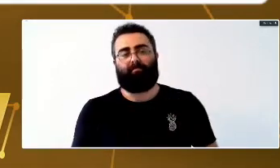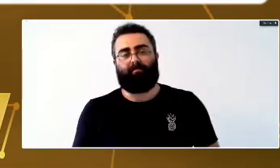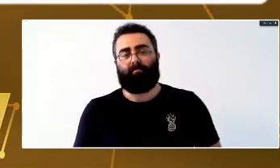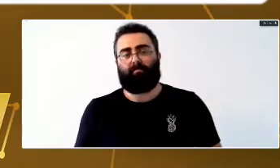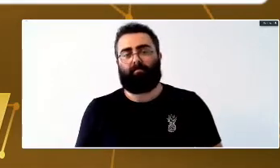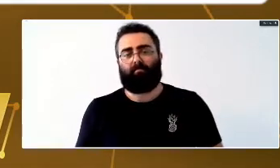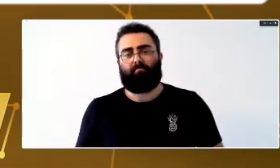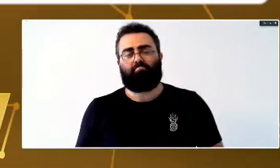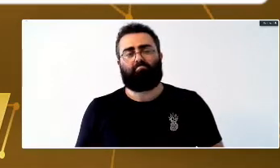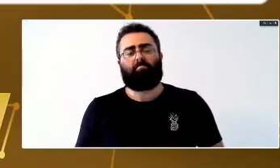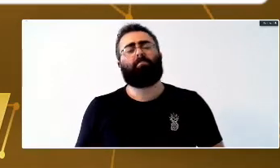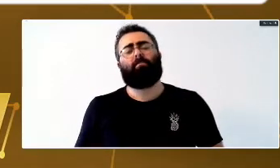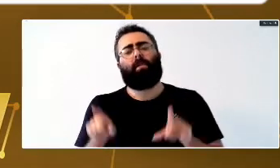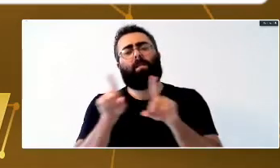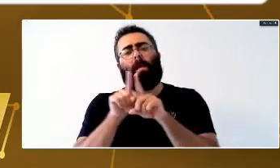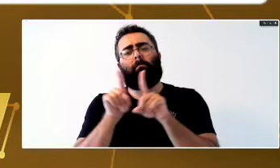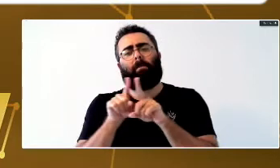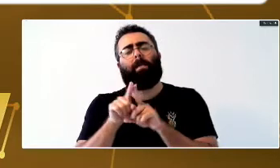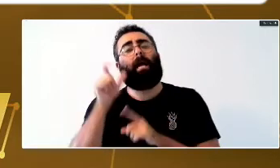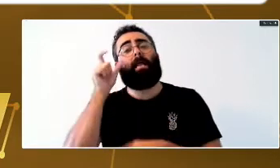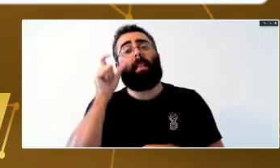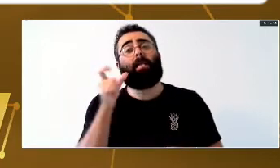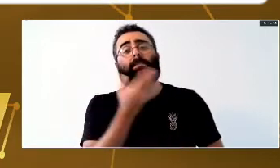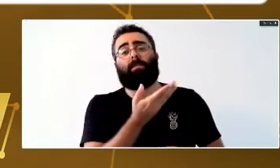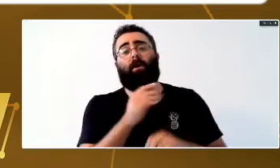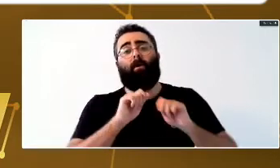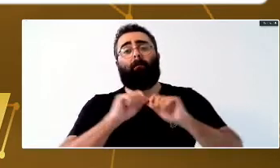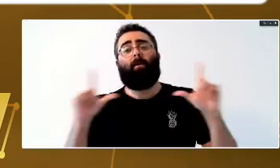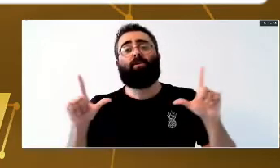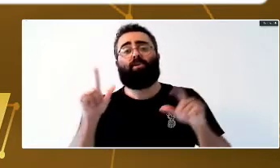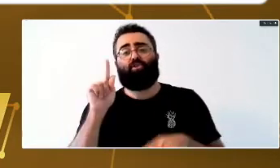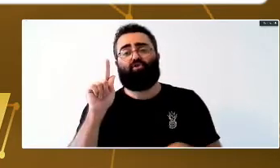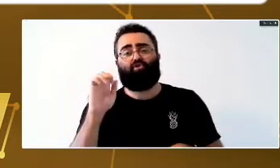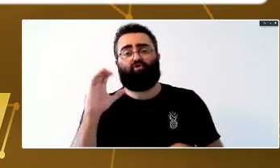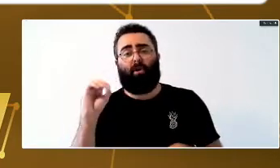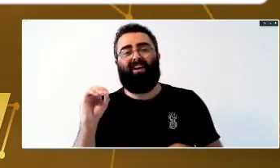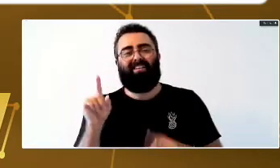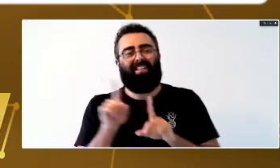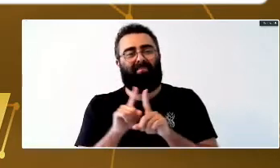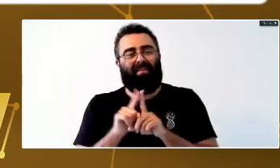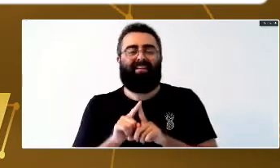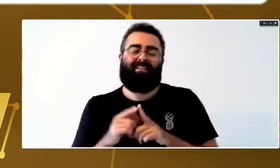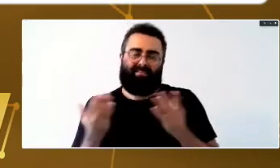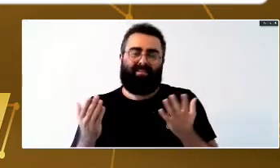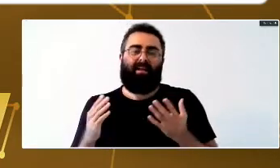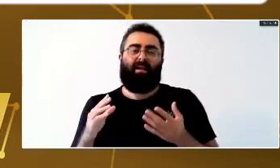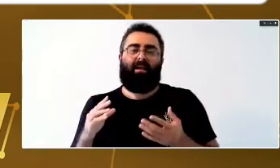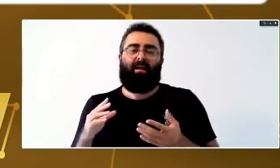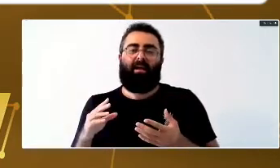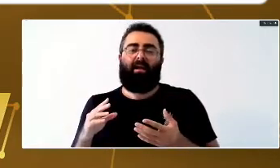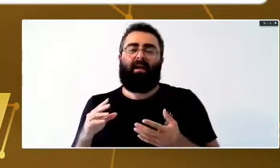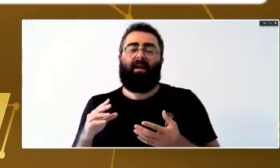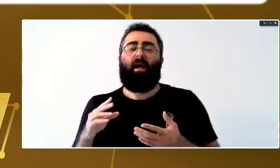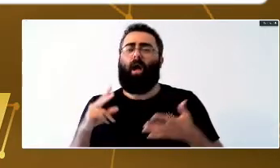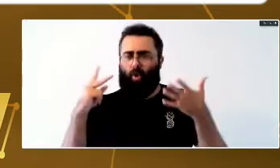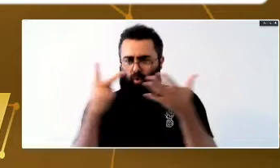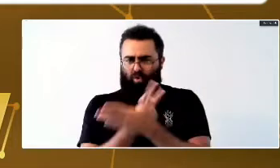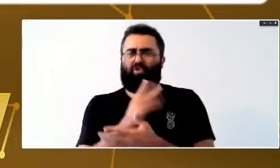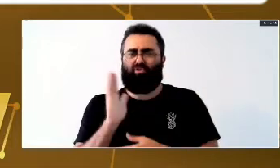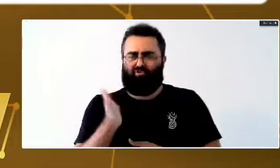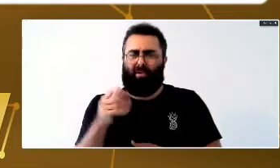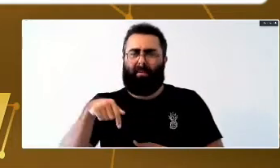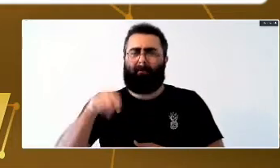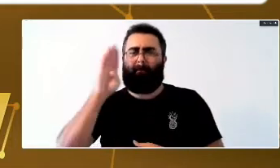Outra aplicação também interessante aconteceu logo após um incidente que tivemos uma ruptura de barragem